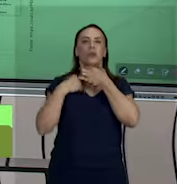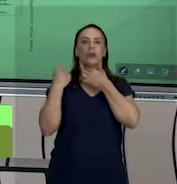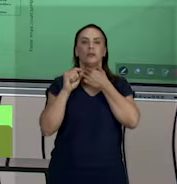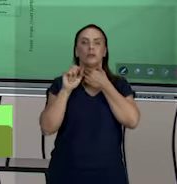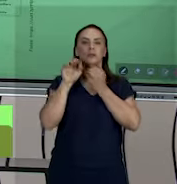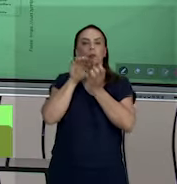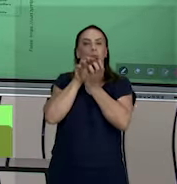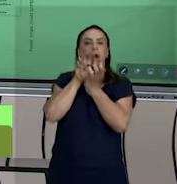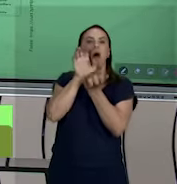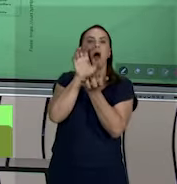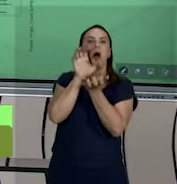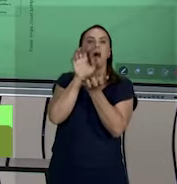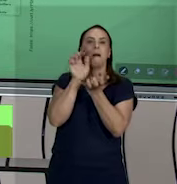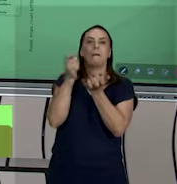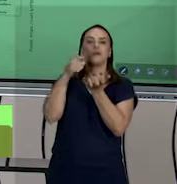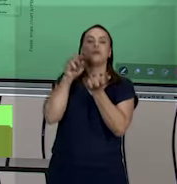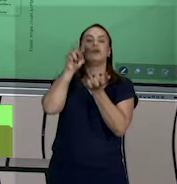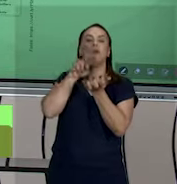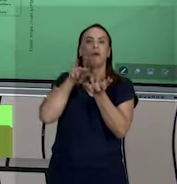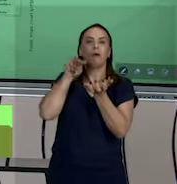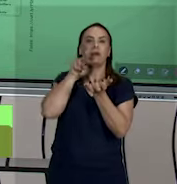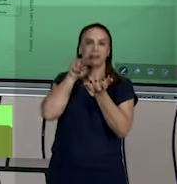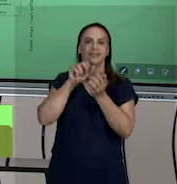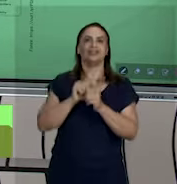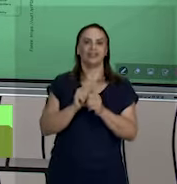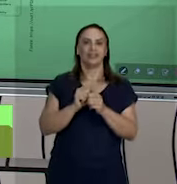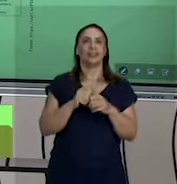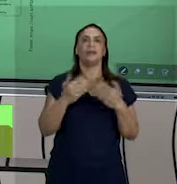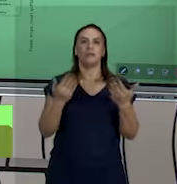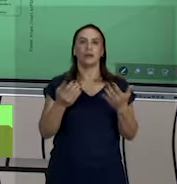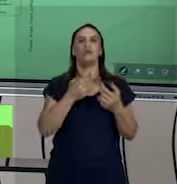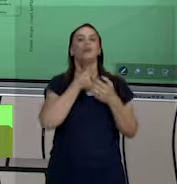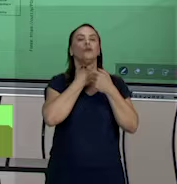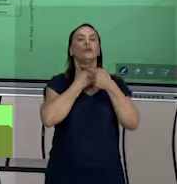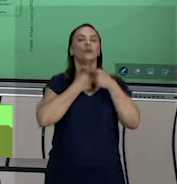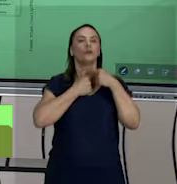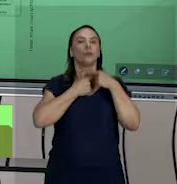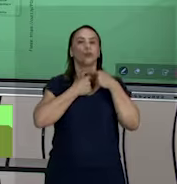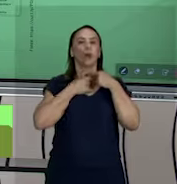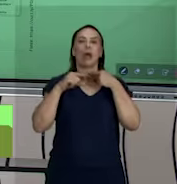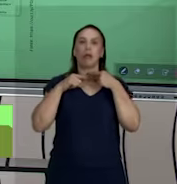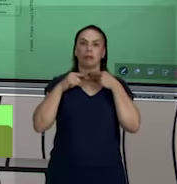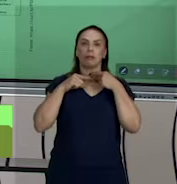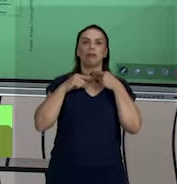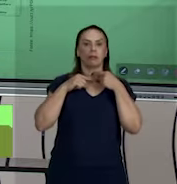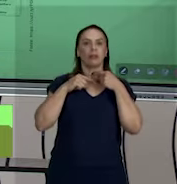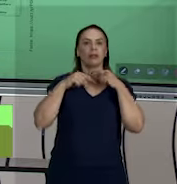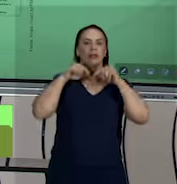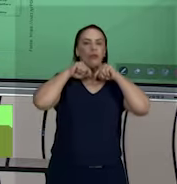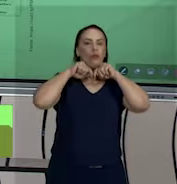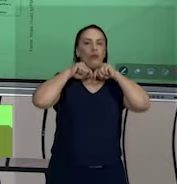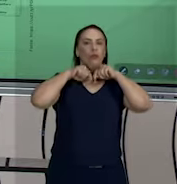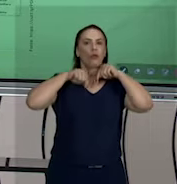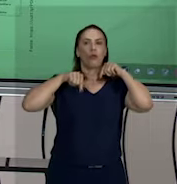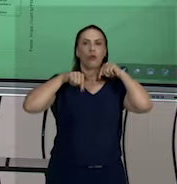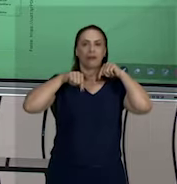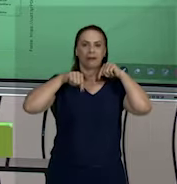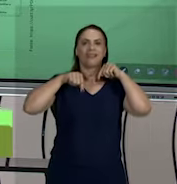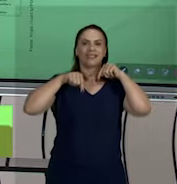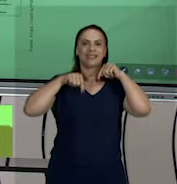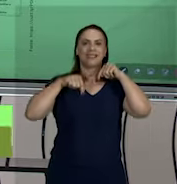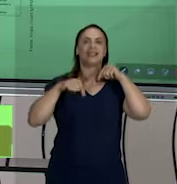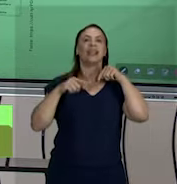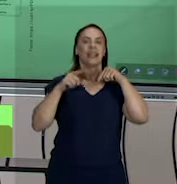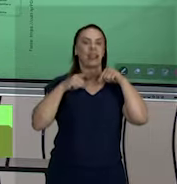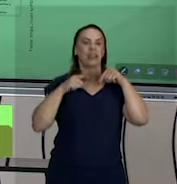sistema digestório. Entretanto, quando chega na faringe, a gente tem uma separação que o alimento passa para o esôfago